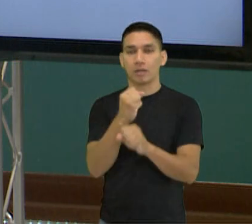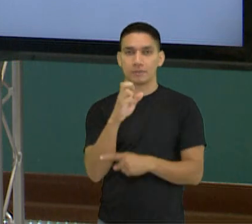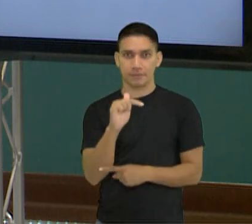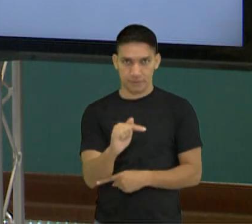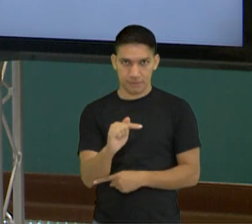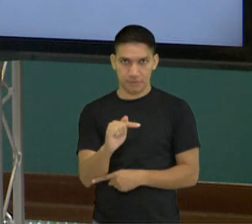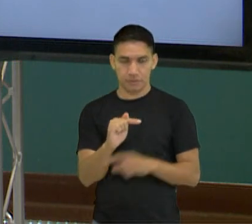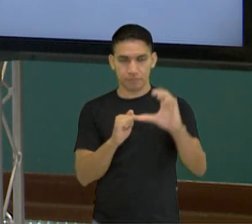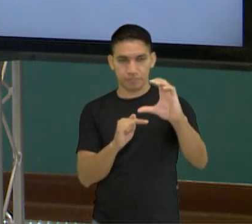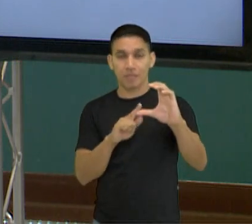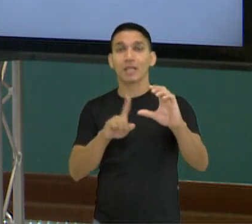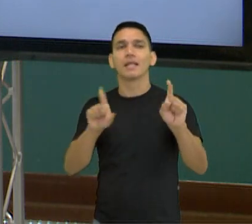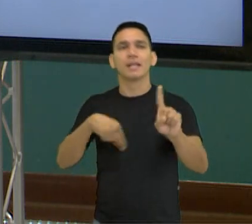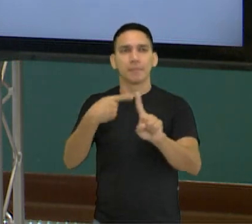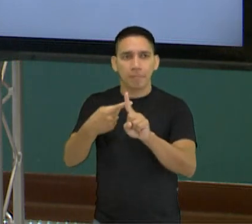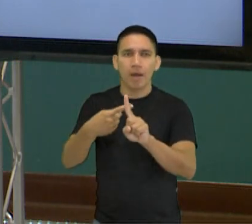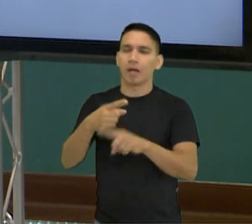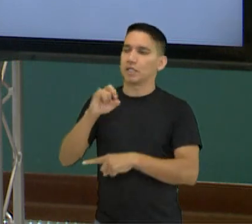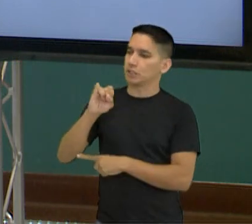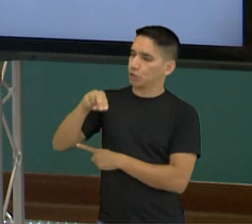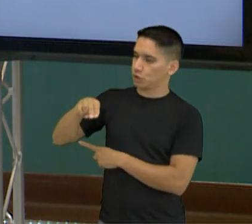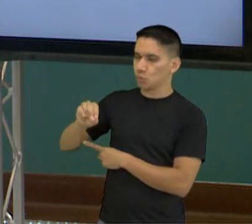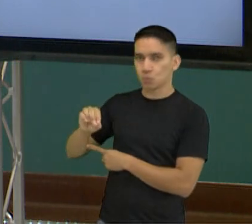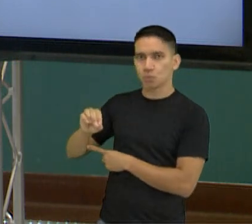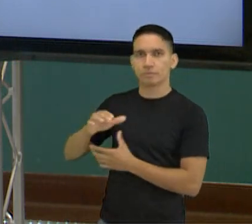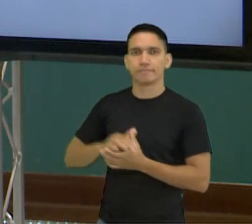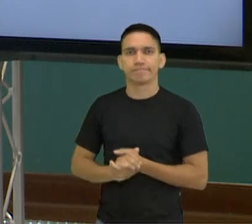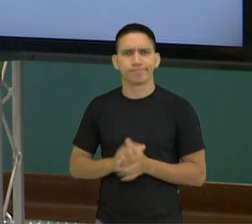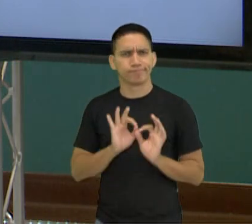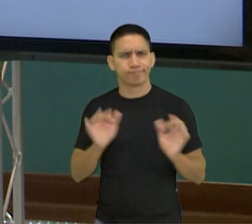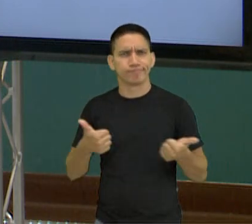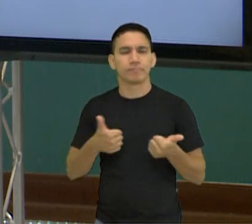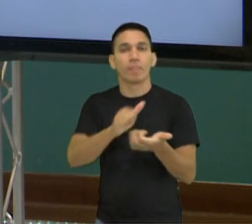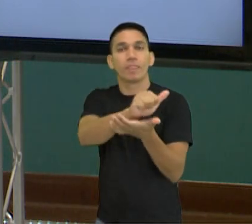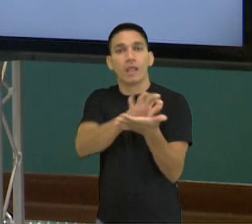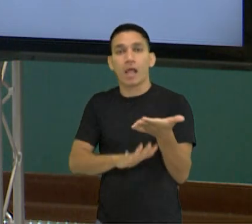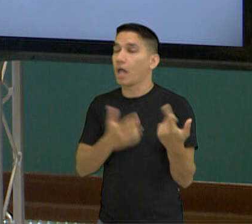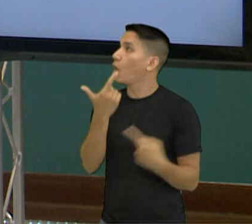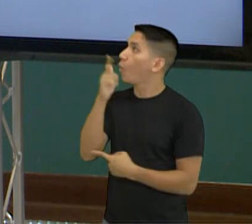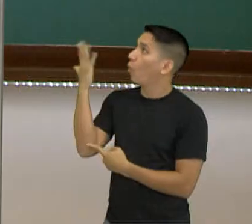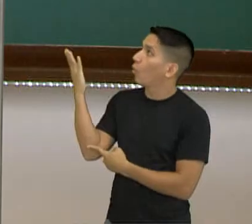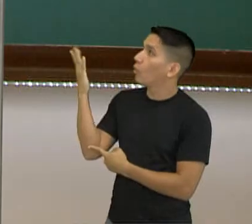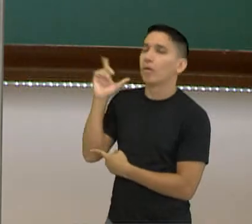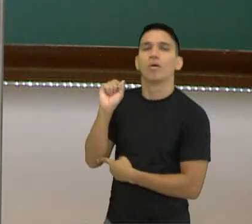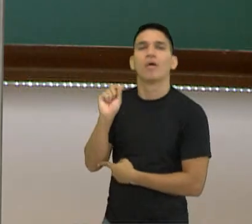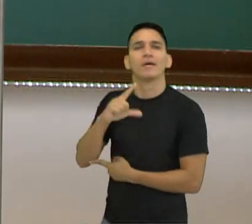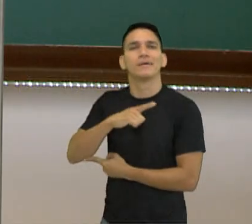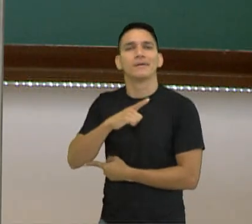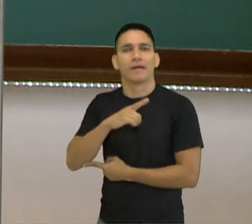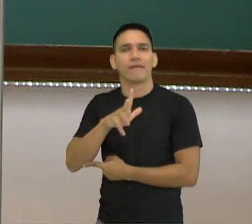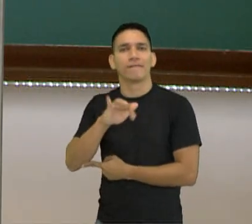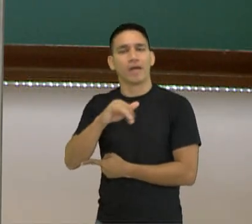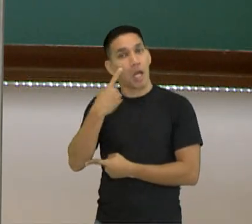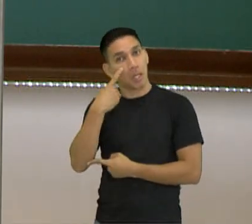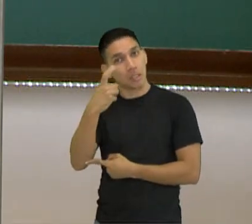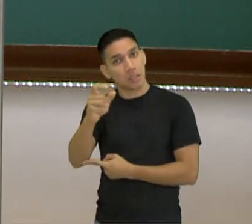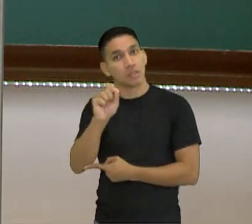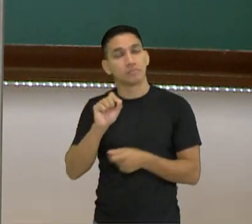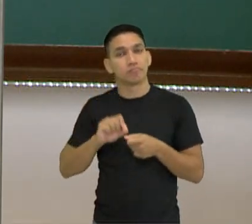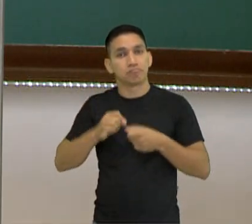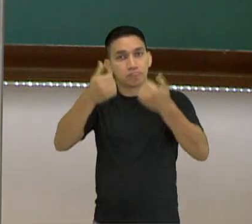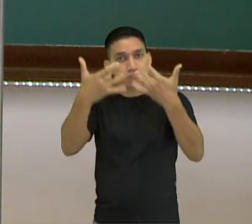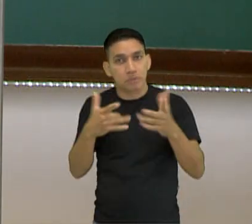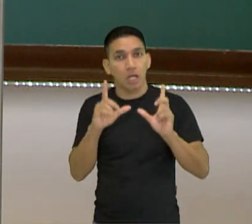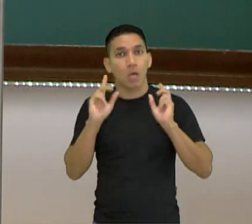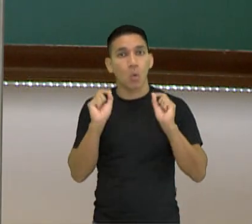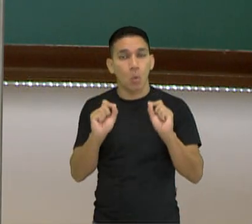ino, heptino. Muito bem, agora nós temos uma atividade aqui bastante interessante que vai falar